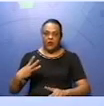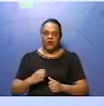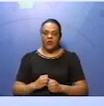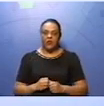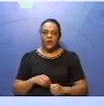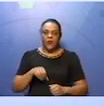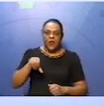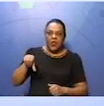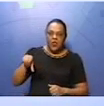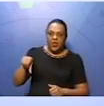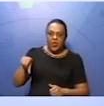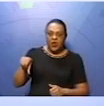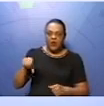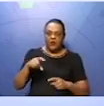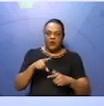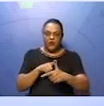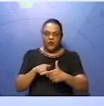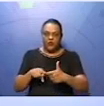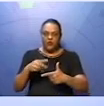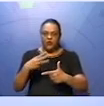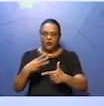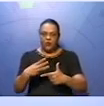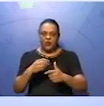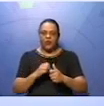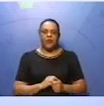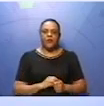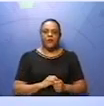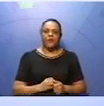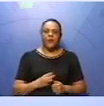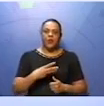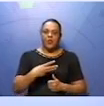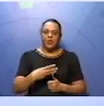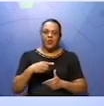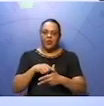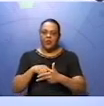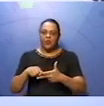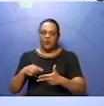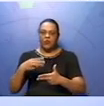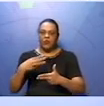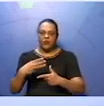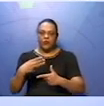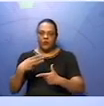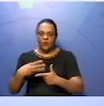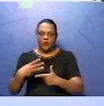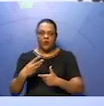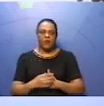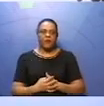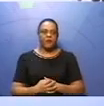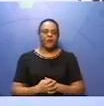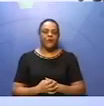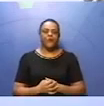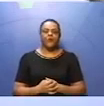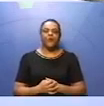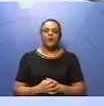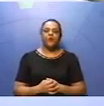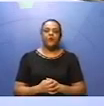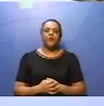e o 3 por 3. Olha aqui. 9 dividido por 3 e o 3 dividido por